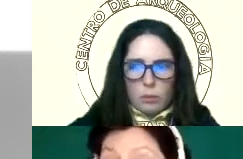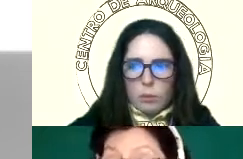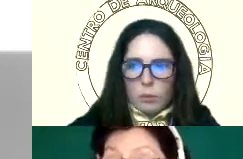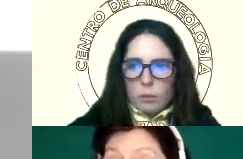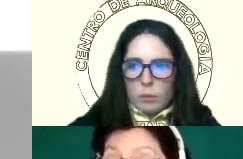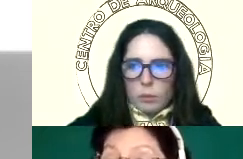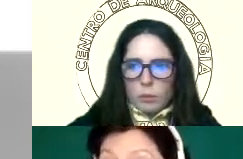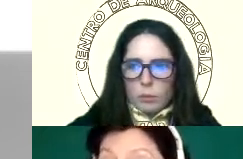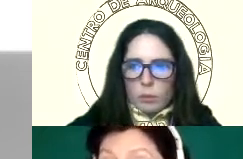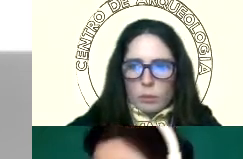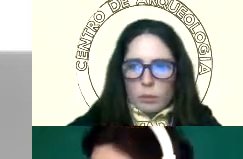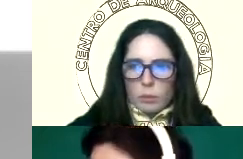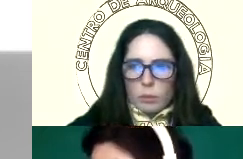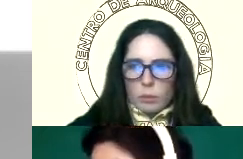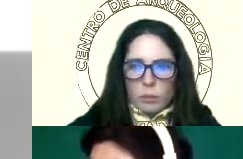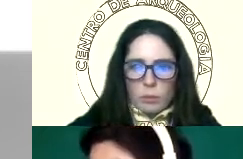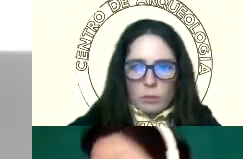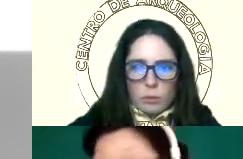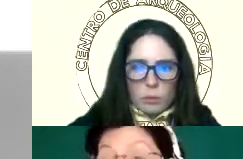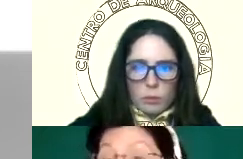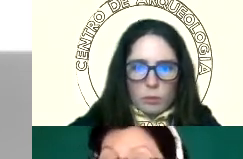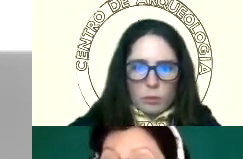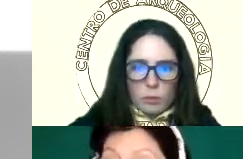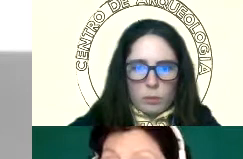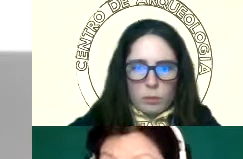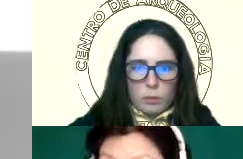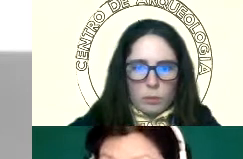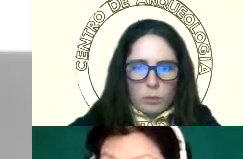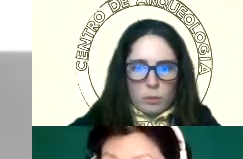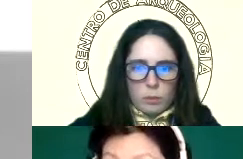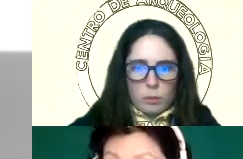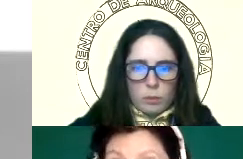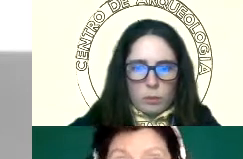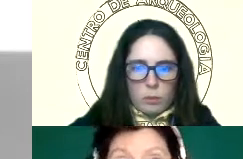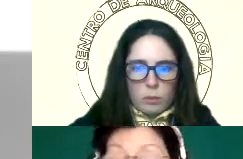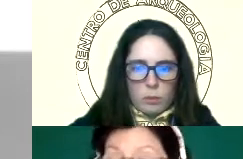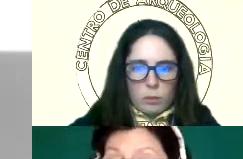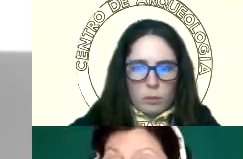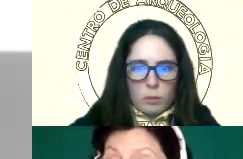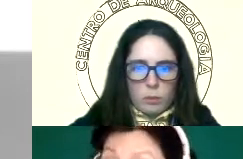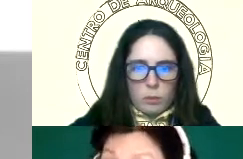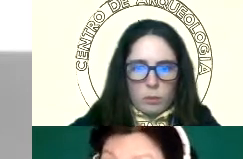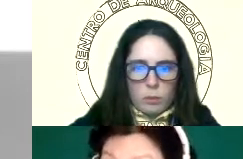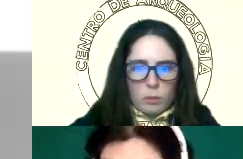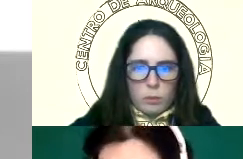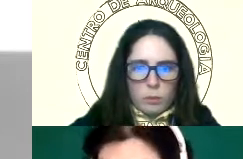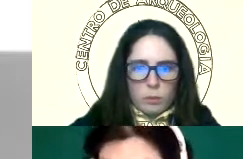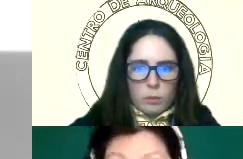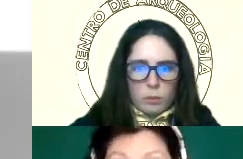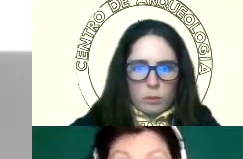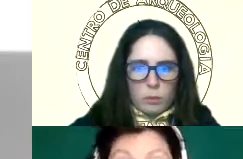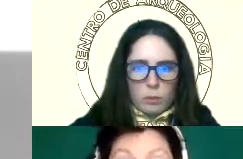franciscanos não eram propriamente uma comunidade que se preocupasse com o culto da memória, pelo